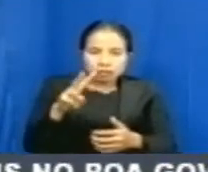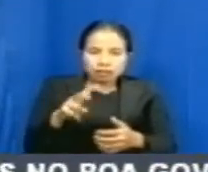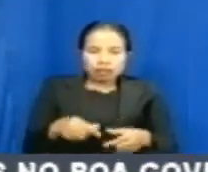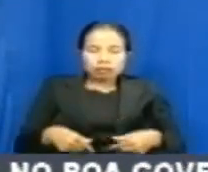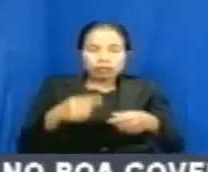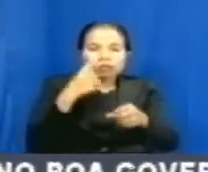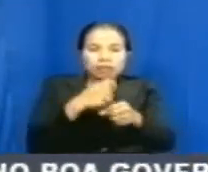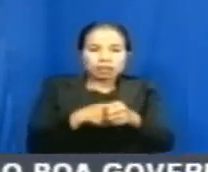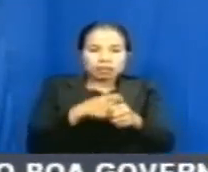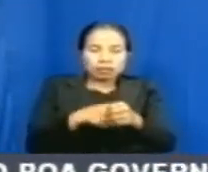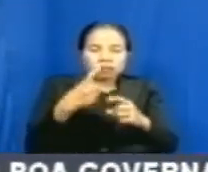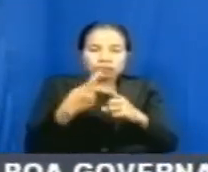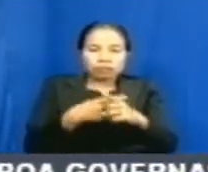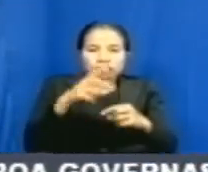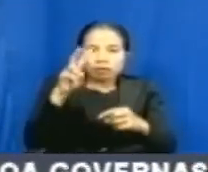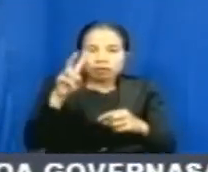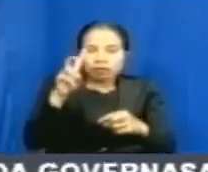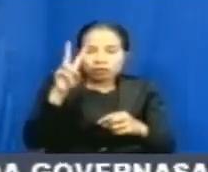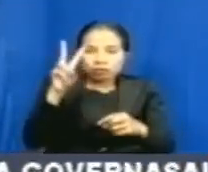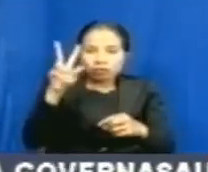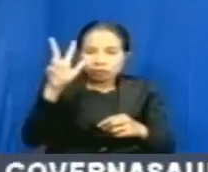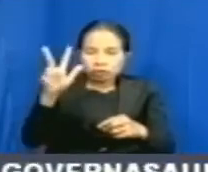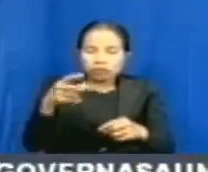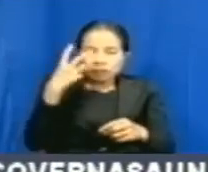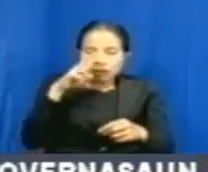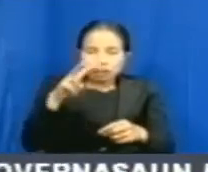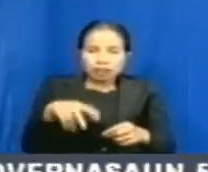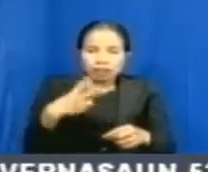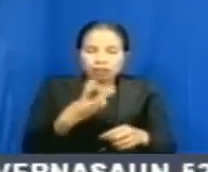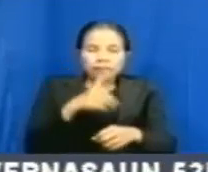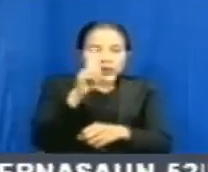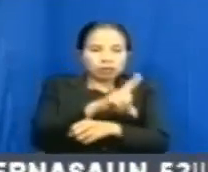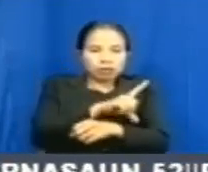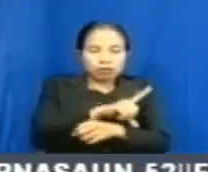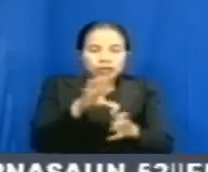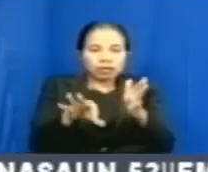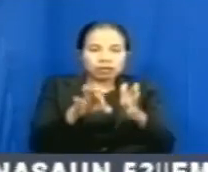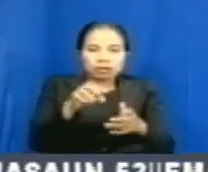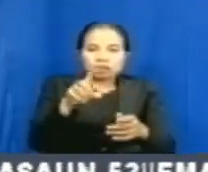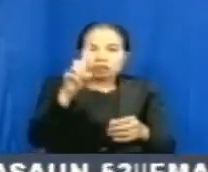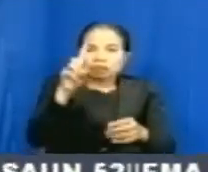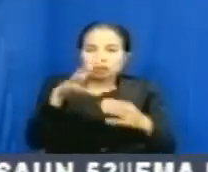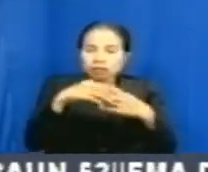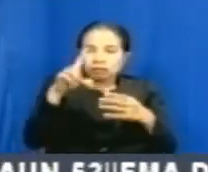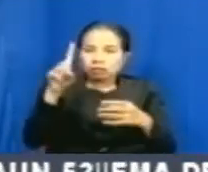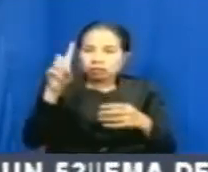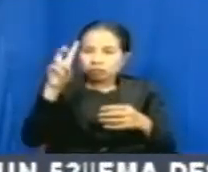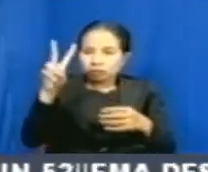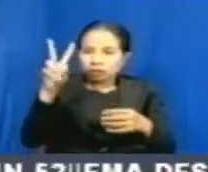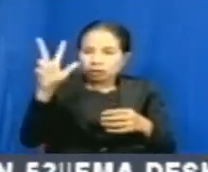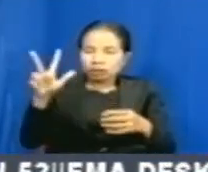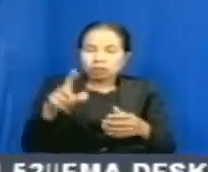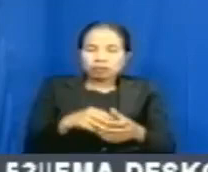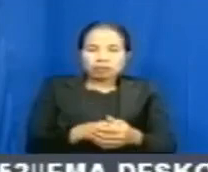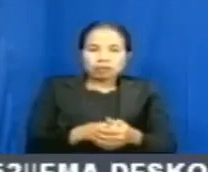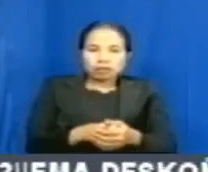tempo. Pula rua que todo mundo foi checar ali, né? Coitado, a mim, loro reta, do rolar tiga, rolar em loro, ira nere.